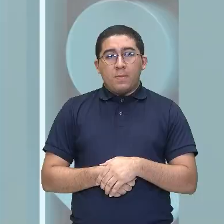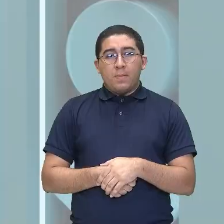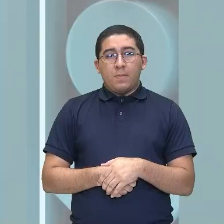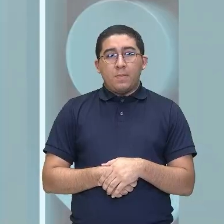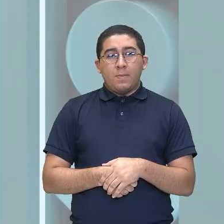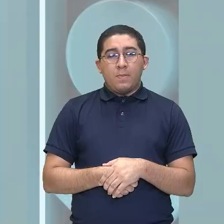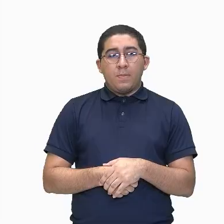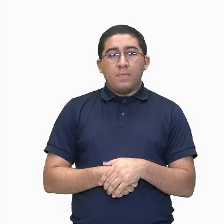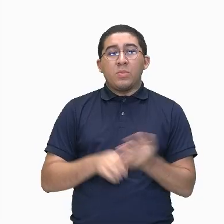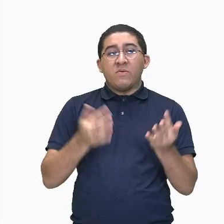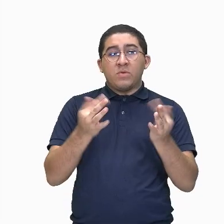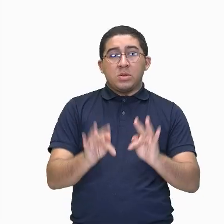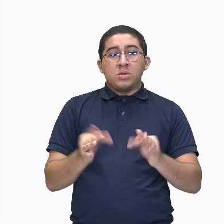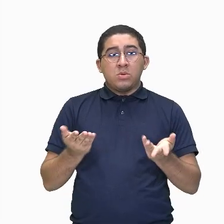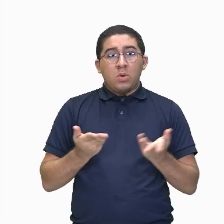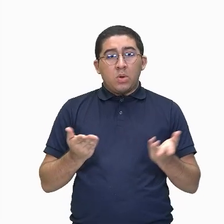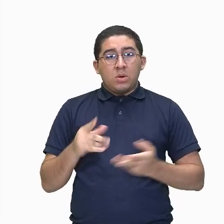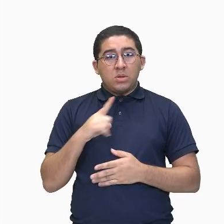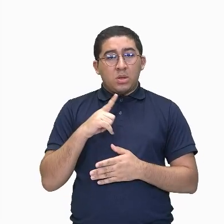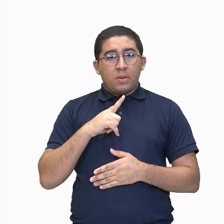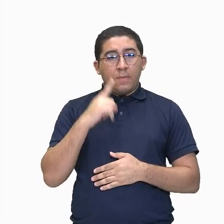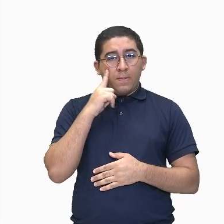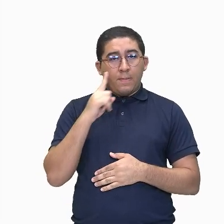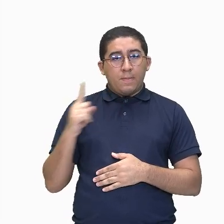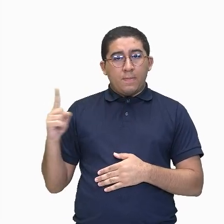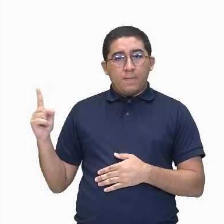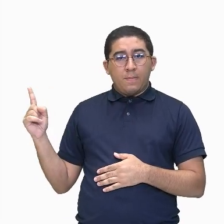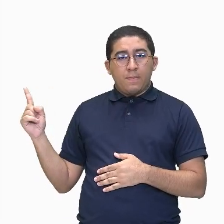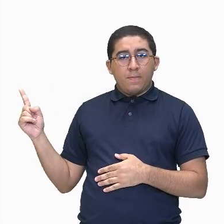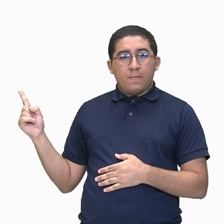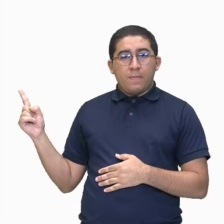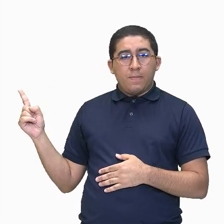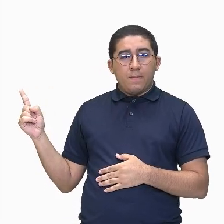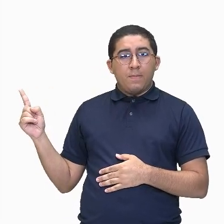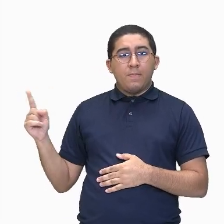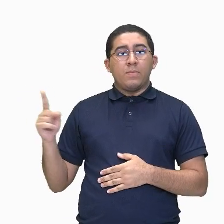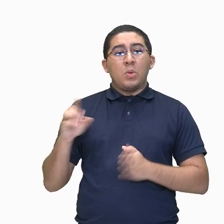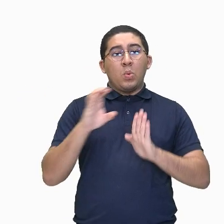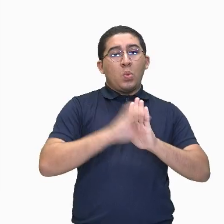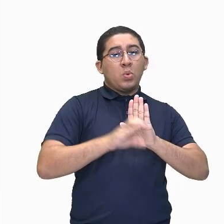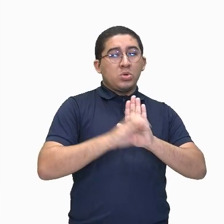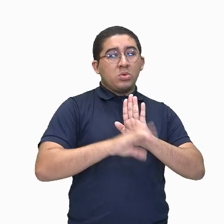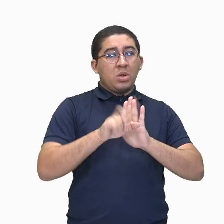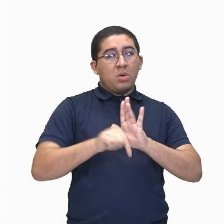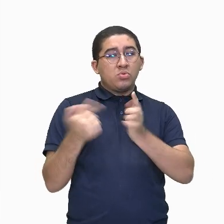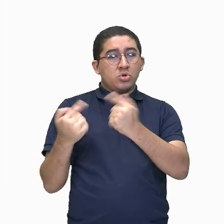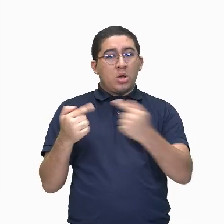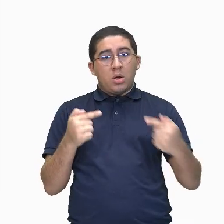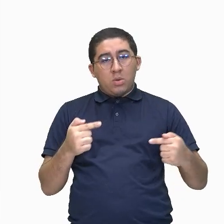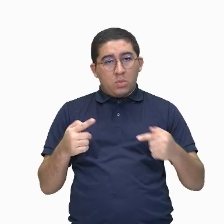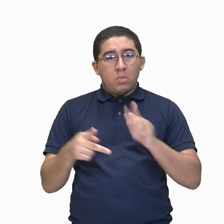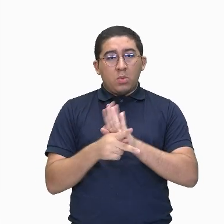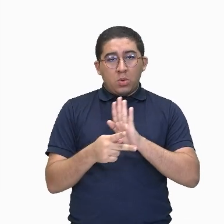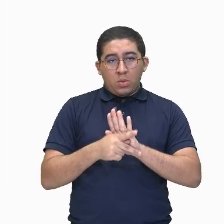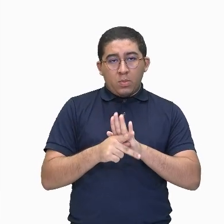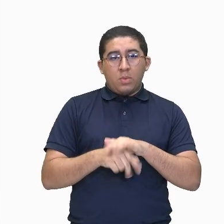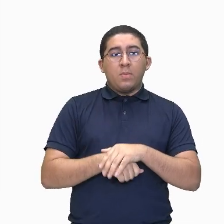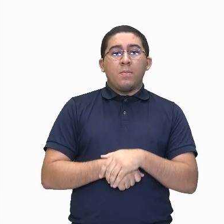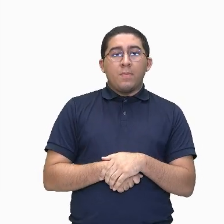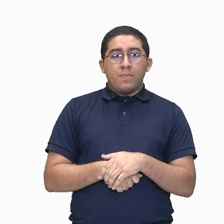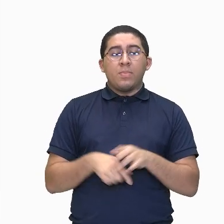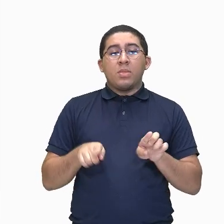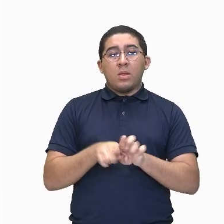Então, para a gente finalizar, nós temos aí, ó, o gênero de entrevista, a sua definição, que é um diálogo entre entrevistador e entrevistado,